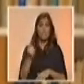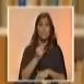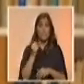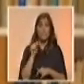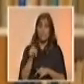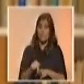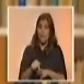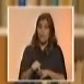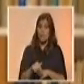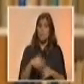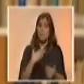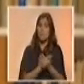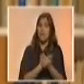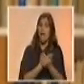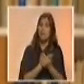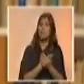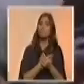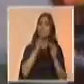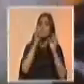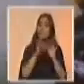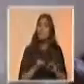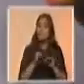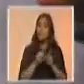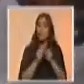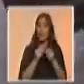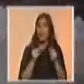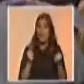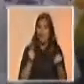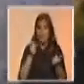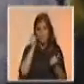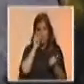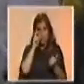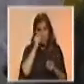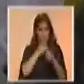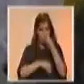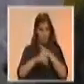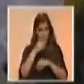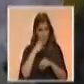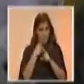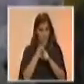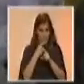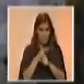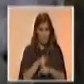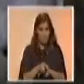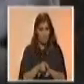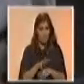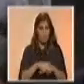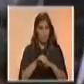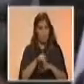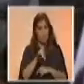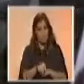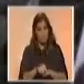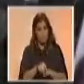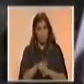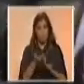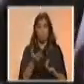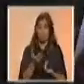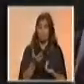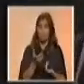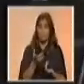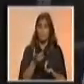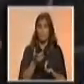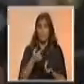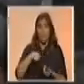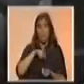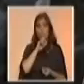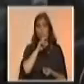de garantir a qualidade e a segurança alimentar. E daí, que seja curioso, que podemos